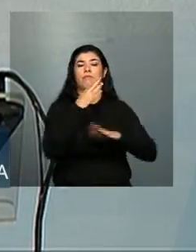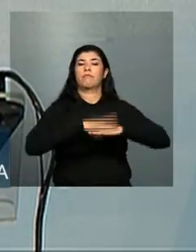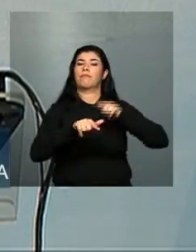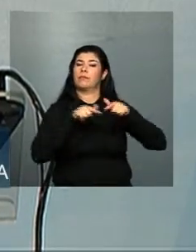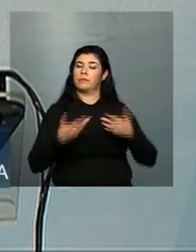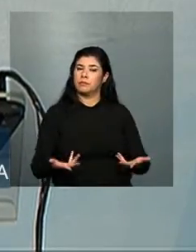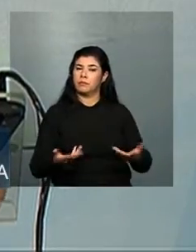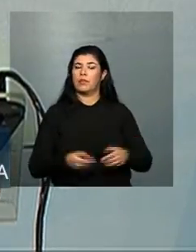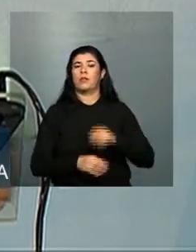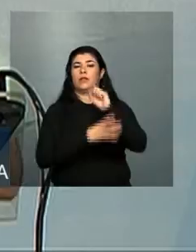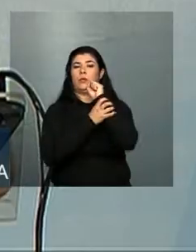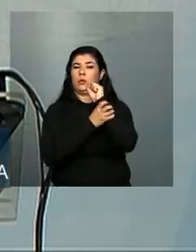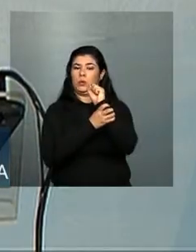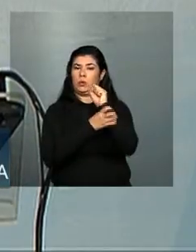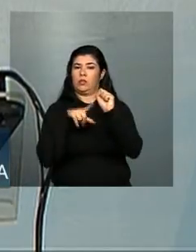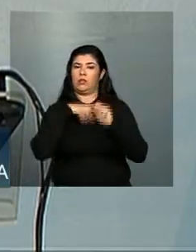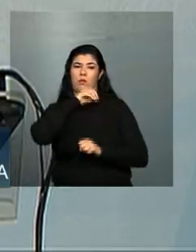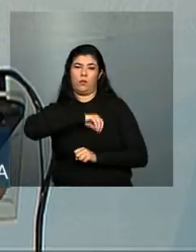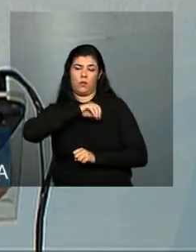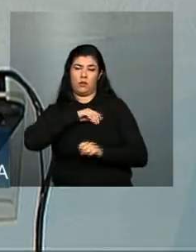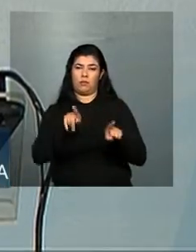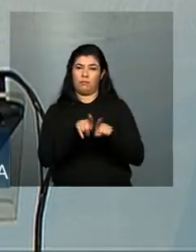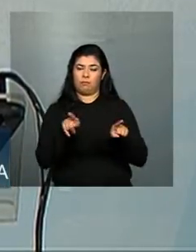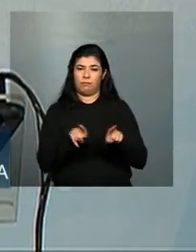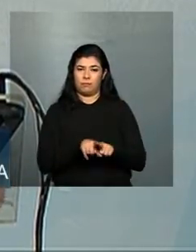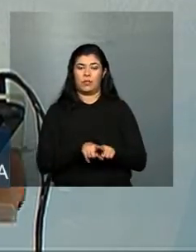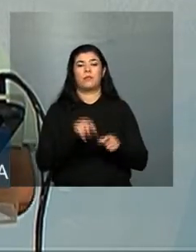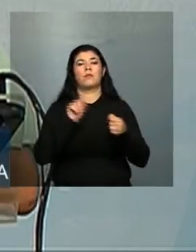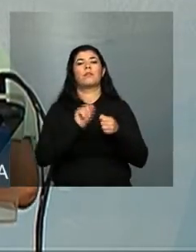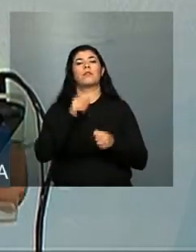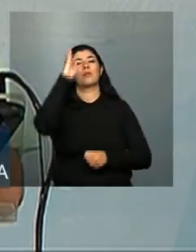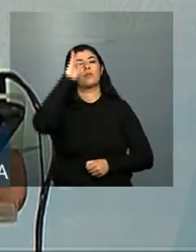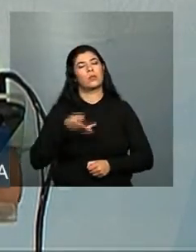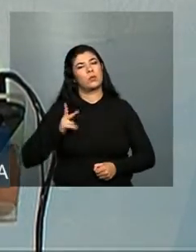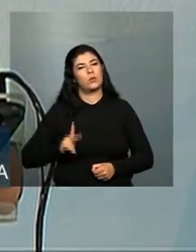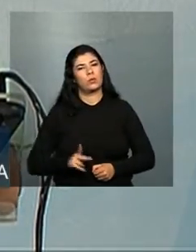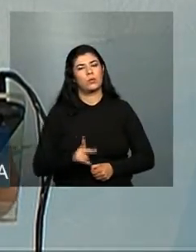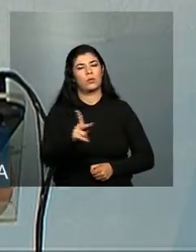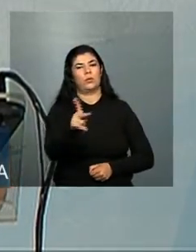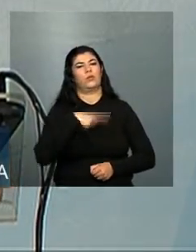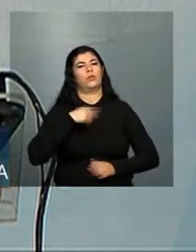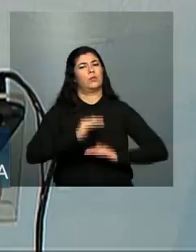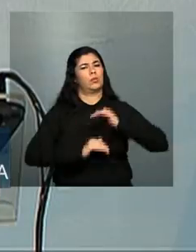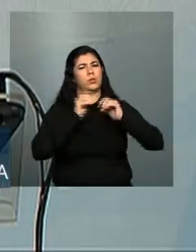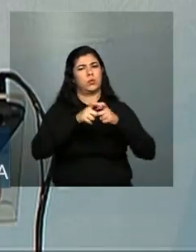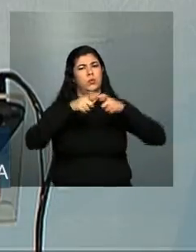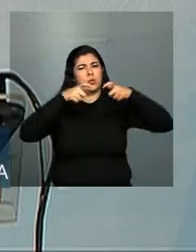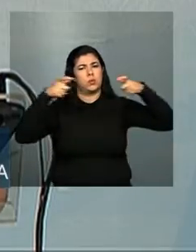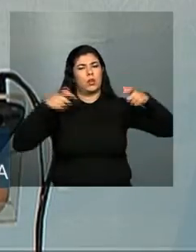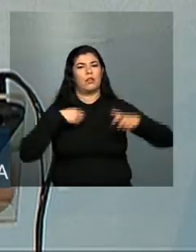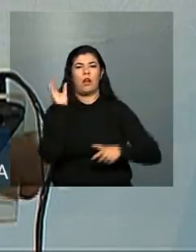emprego, para segurar mais renda e para fazer com que o Brasil continue a crescer de forma